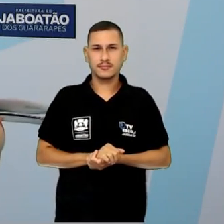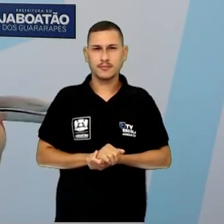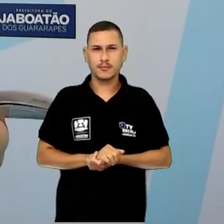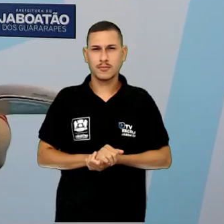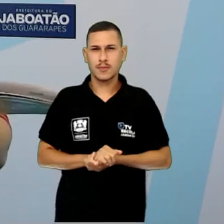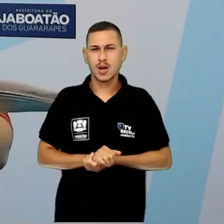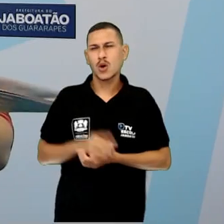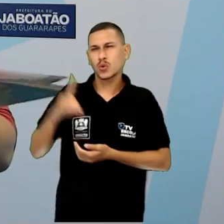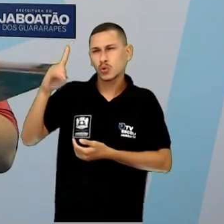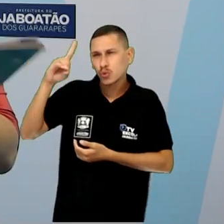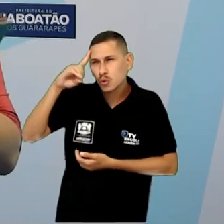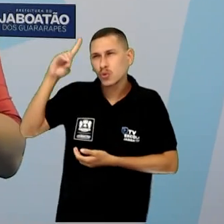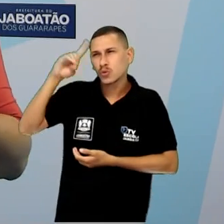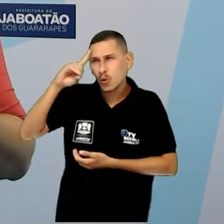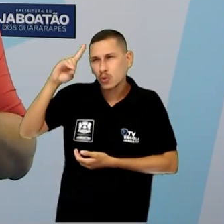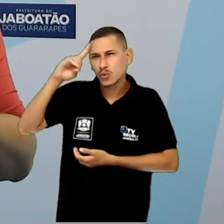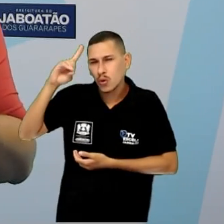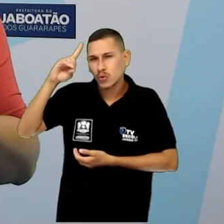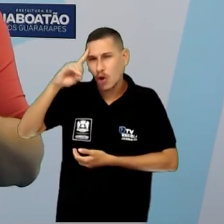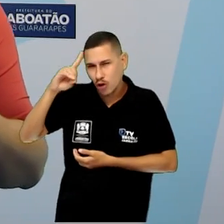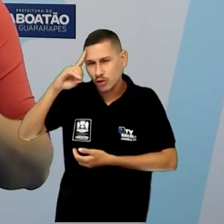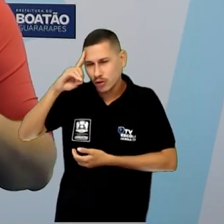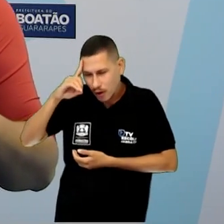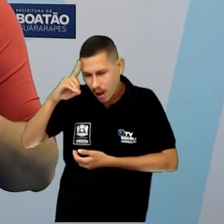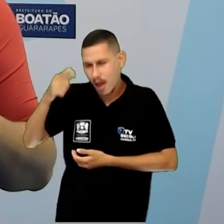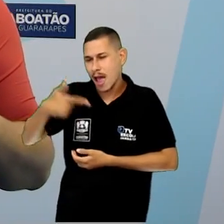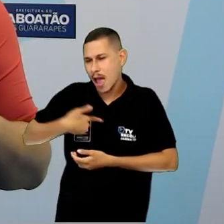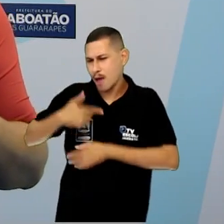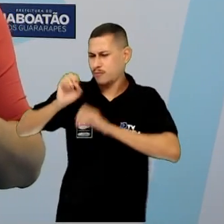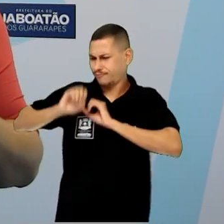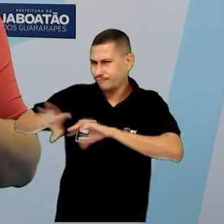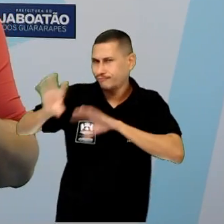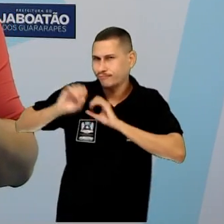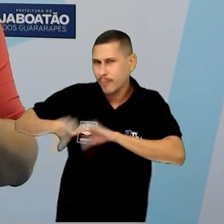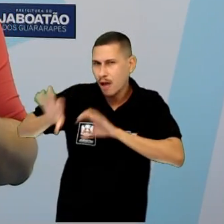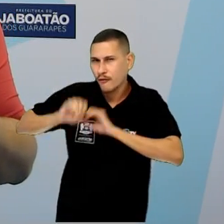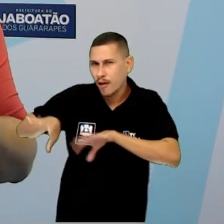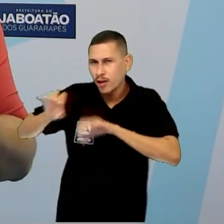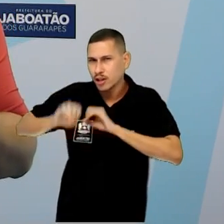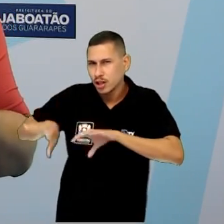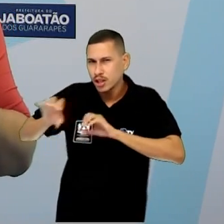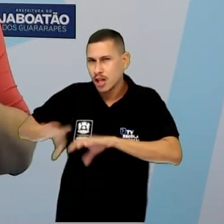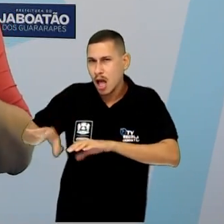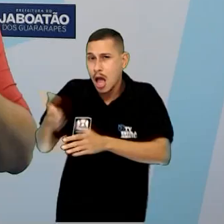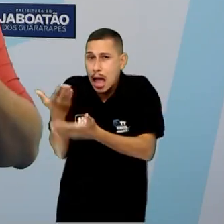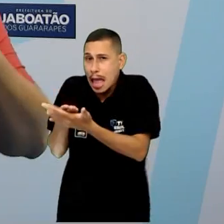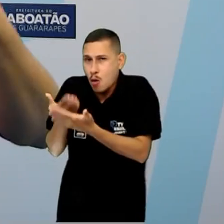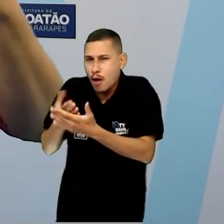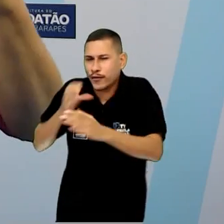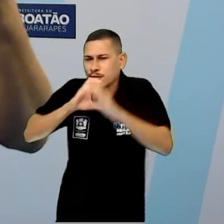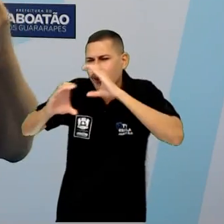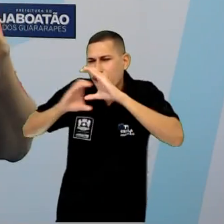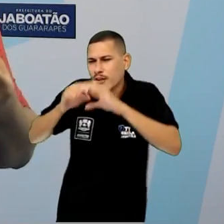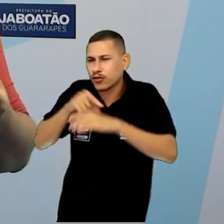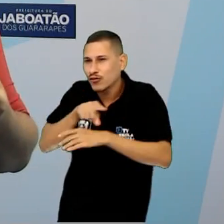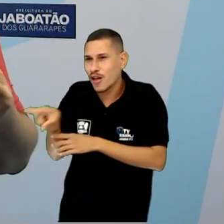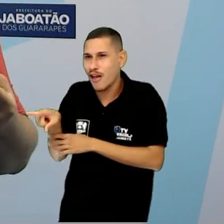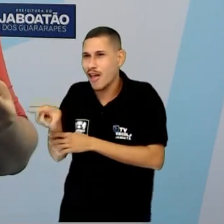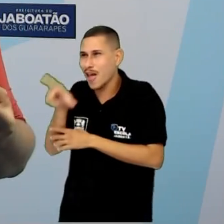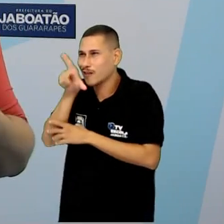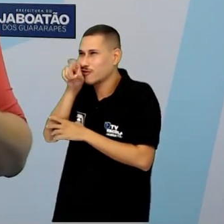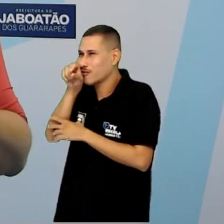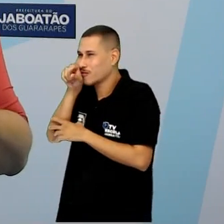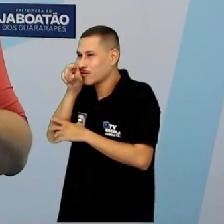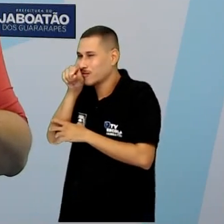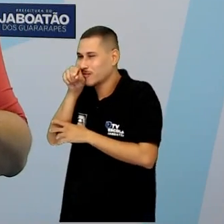Todos os dias virei ensinar canto a você, disse o colibri de repente. Gralhosa